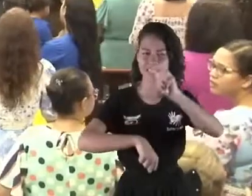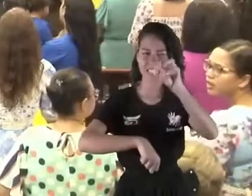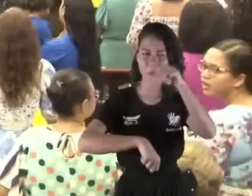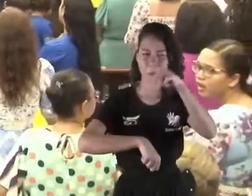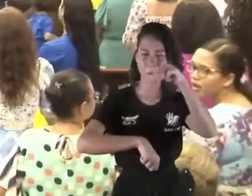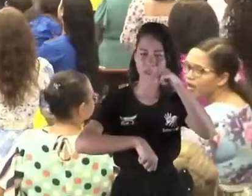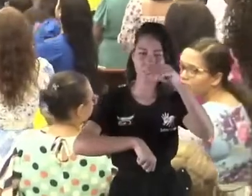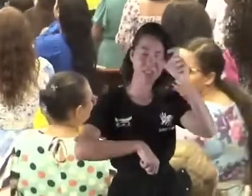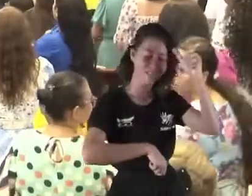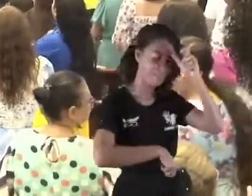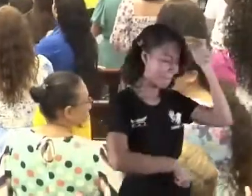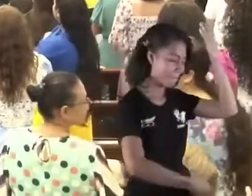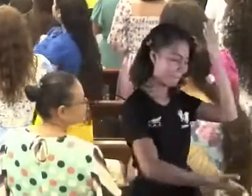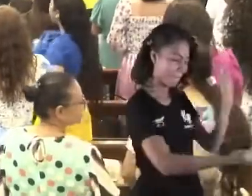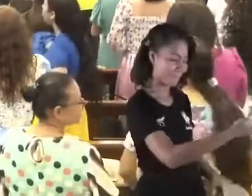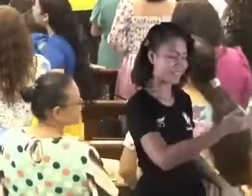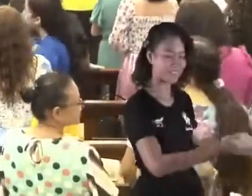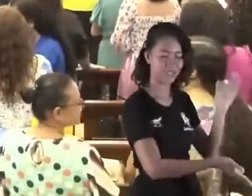vai perder mais.